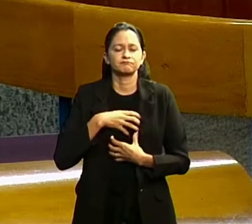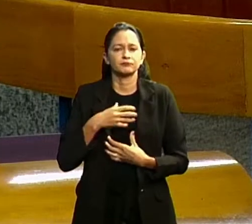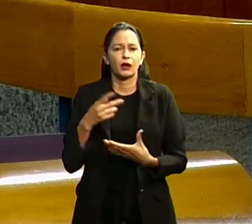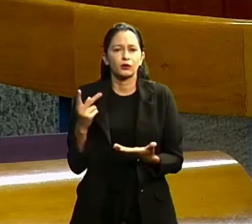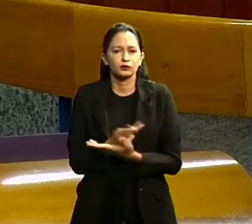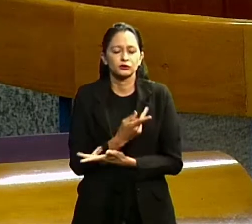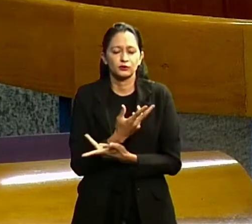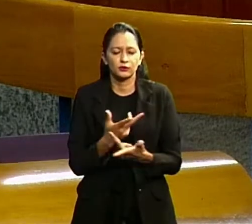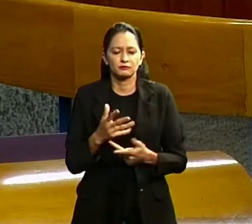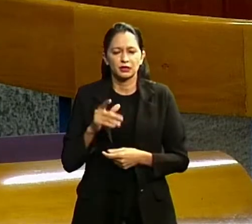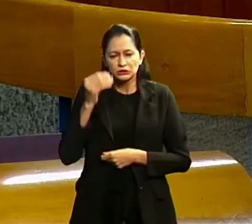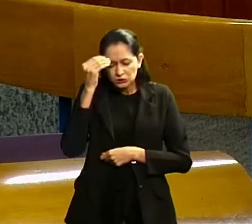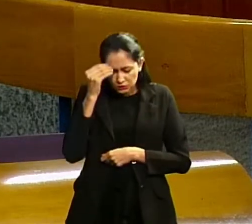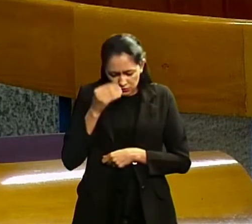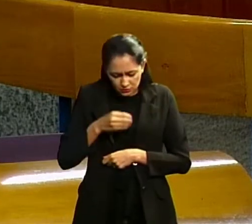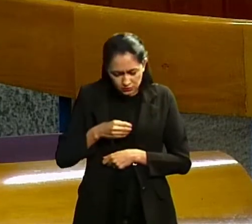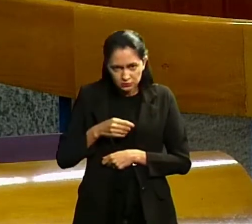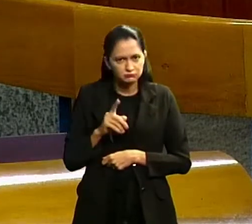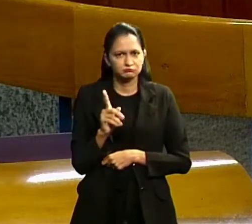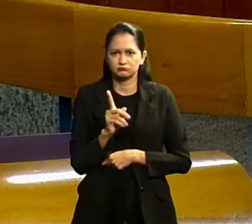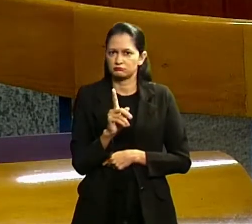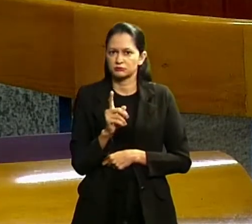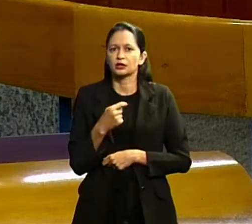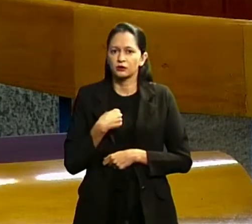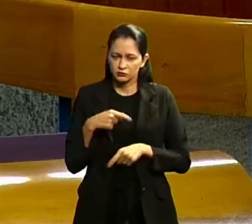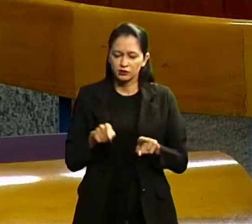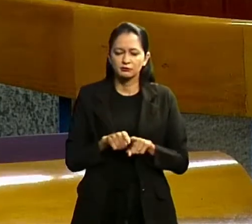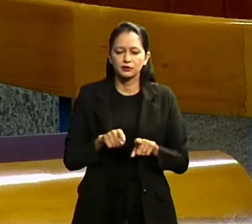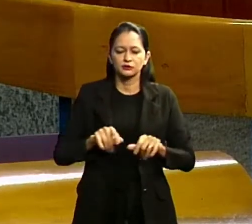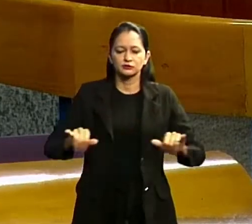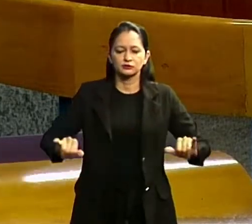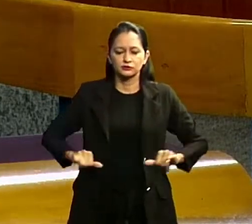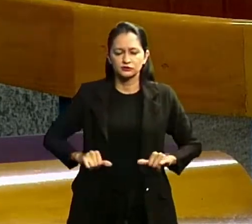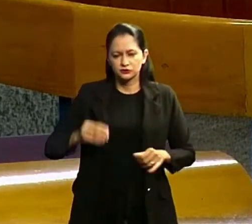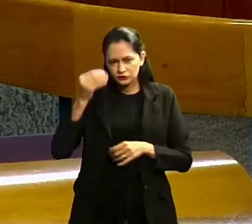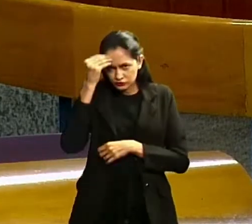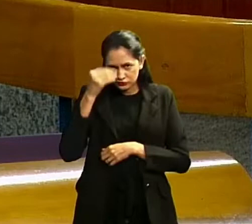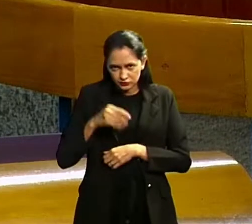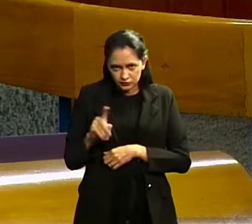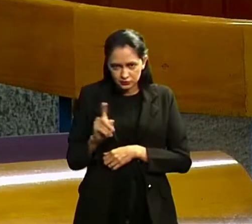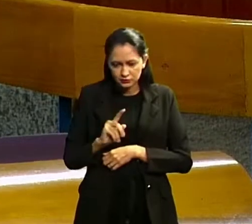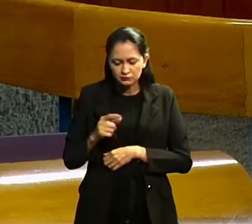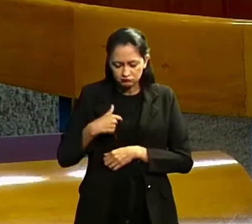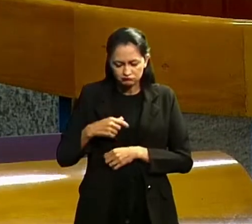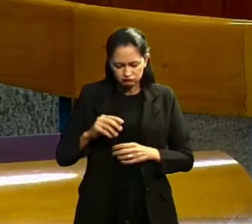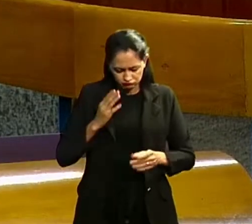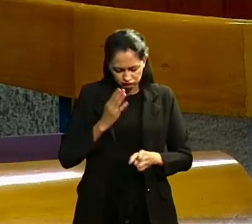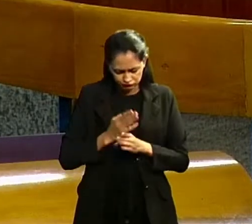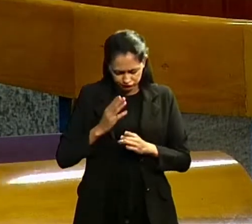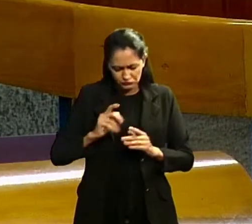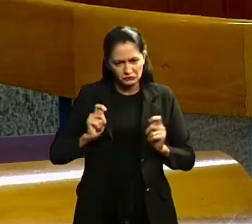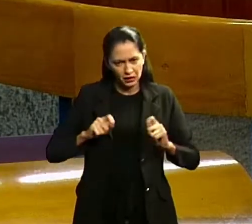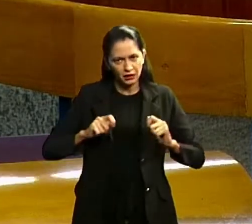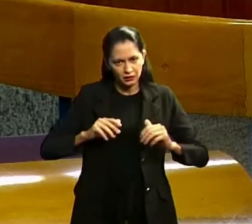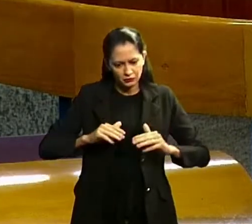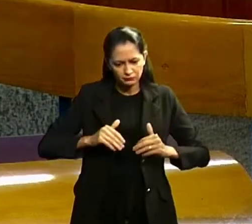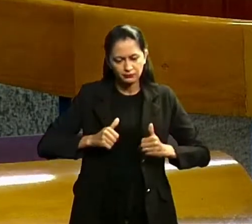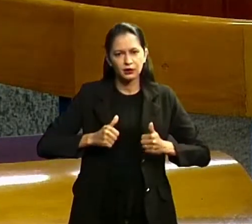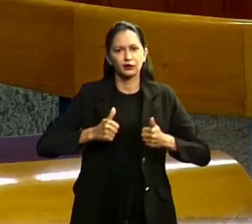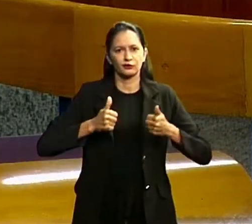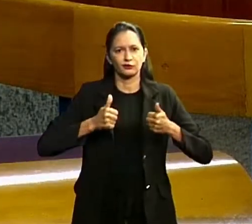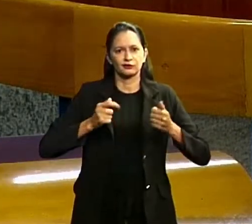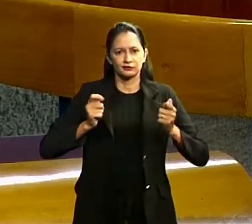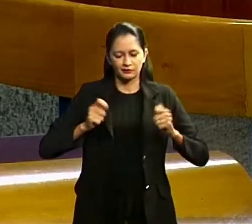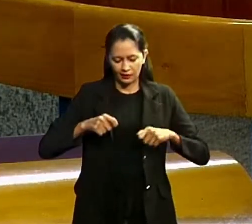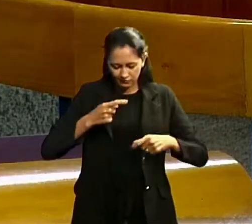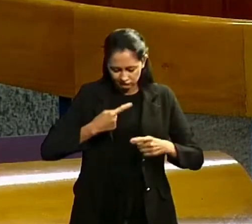Mas eu não abaixei a cabeça. Eu me tornei melhor, eu descobri que eu podia então ir muito mais além, e eu vou muito mais